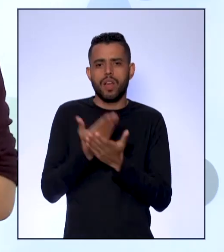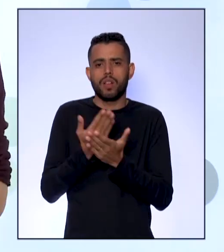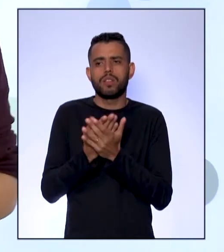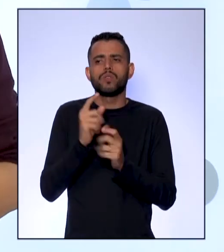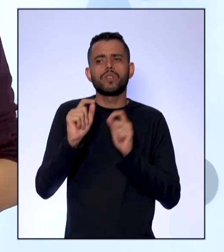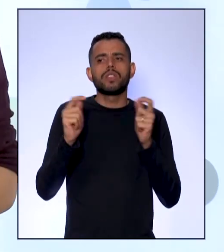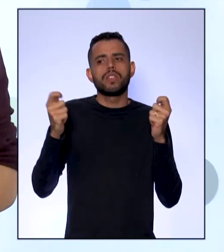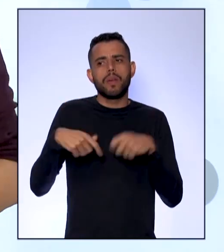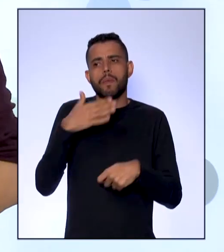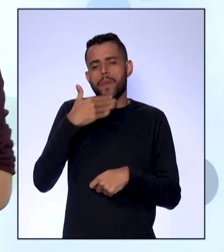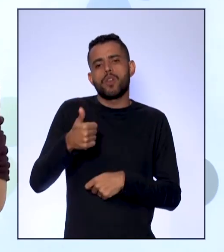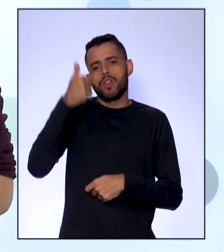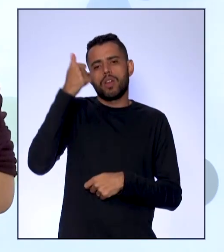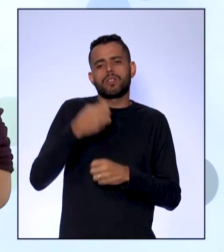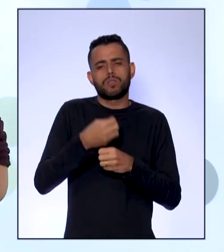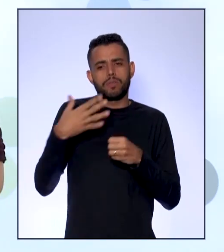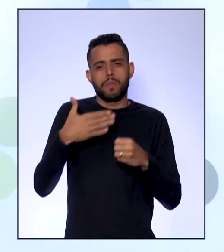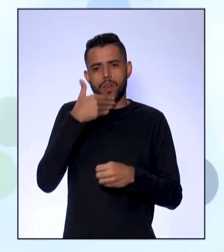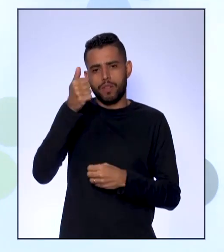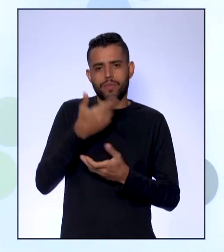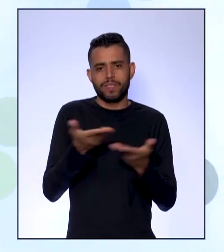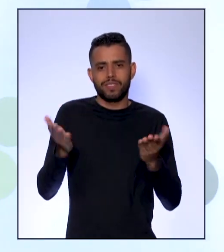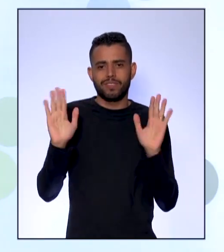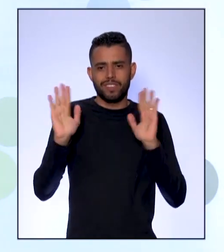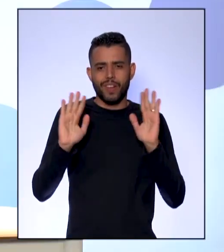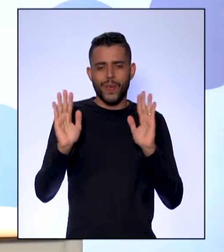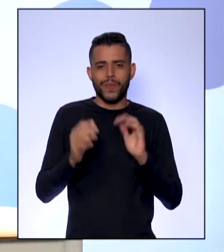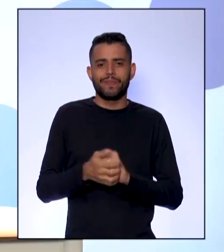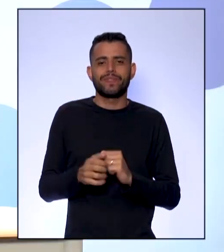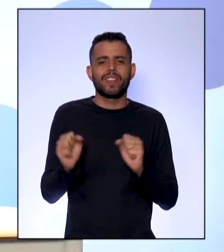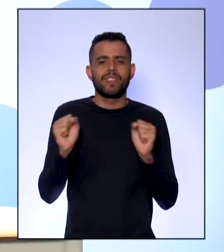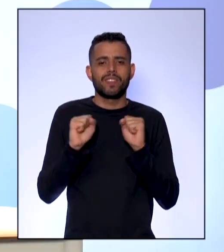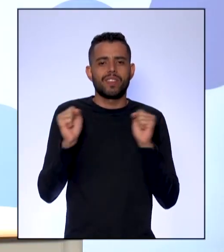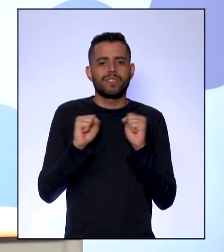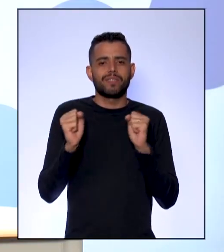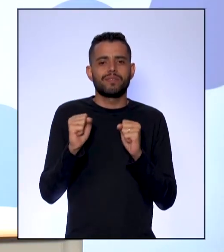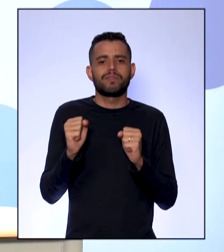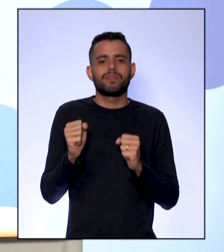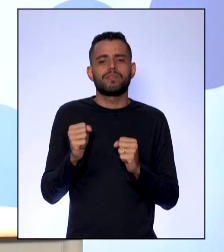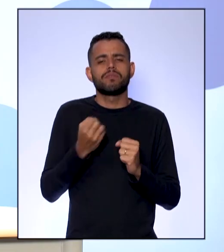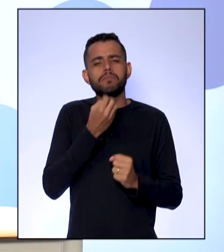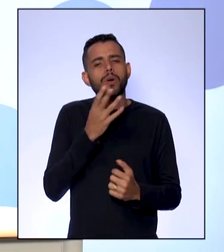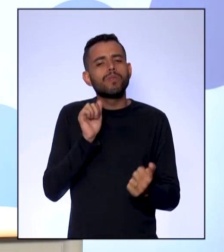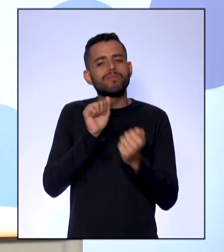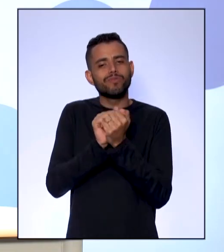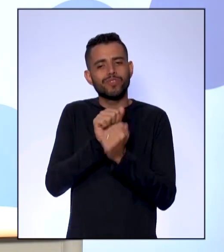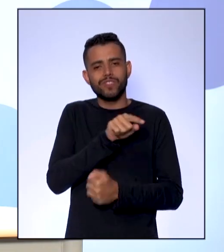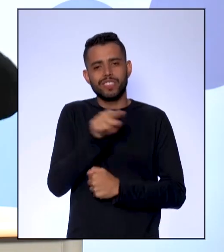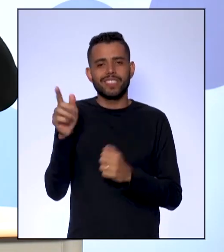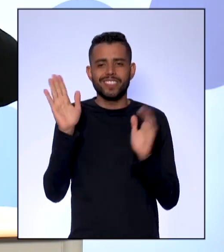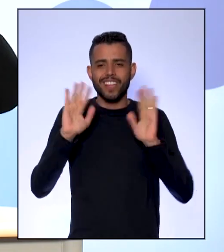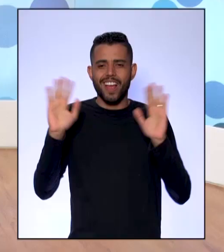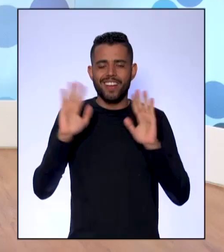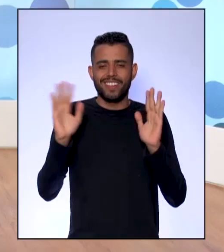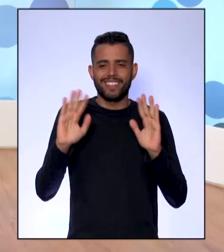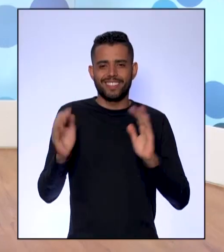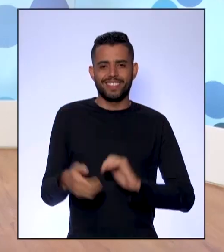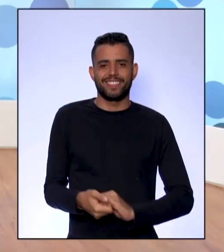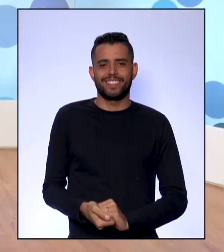pode fazer para melhorar e trazer conteúdos cada vez melhores para vocês, tá? Adoramos estar aqui com vocês. Tchau,